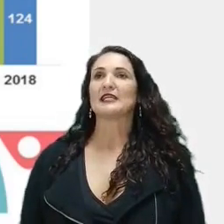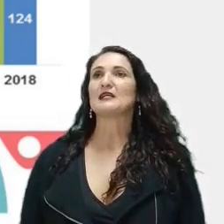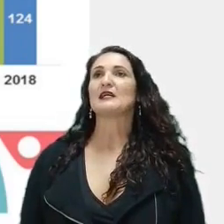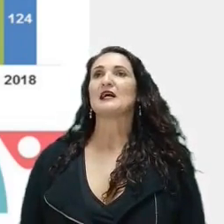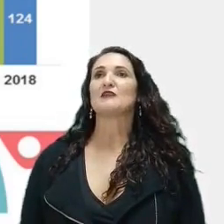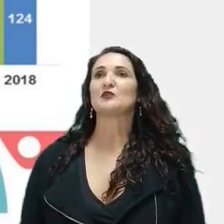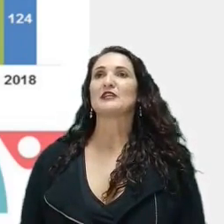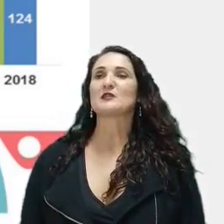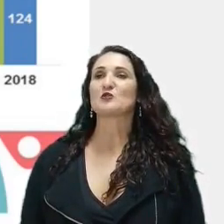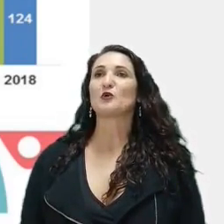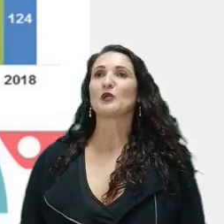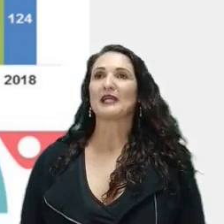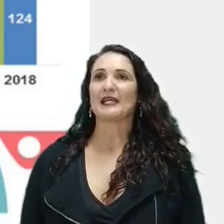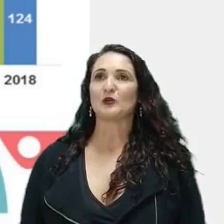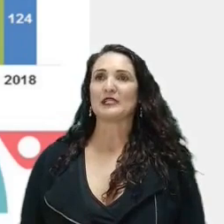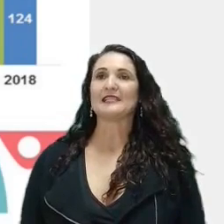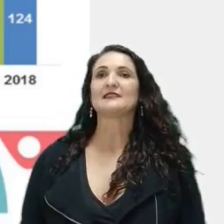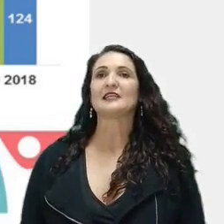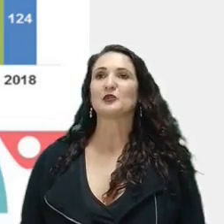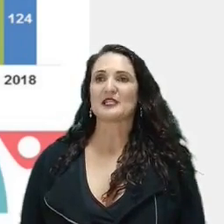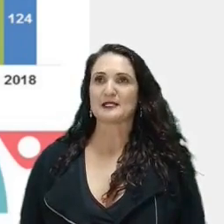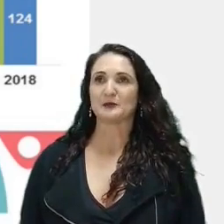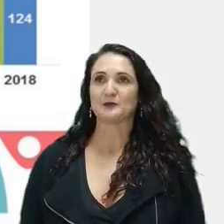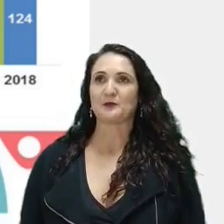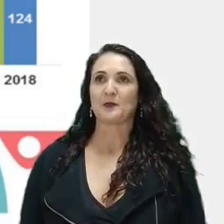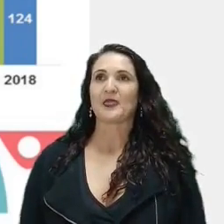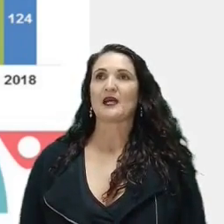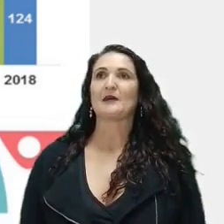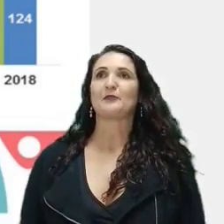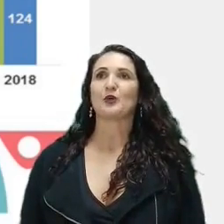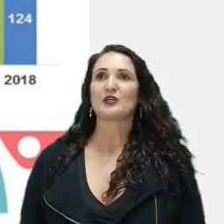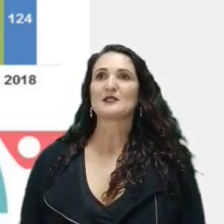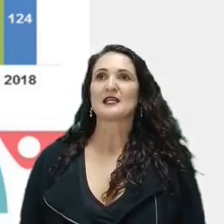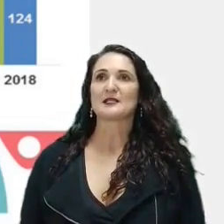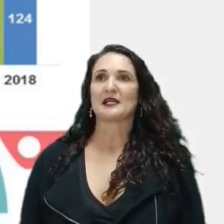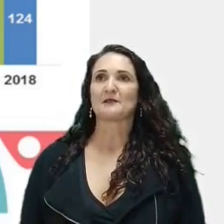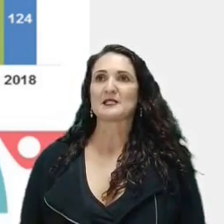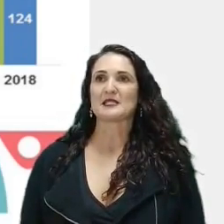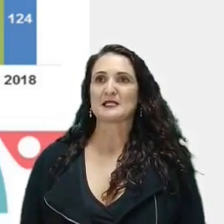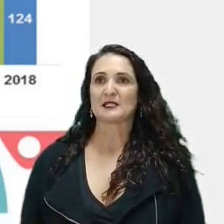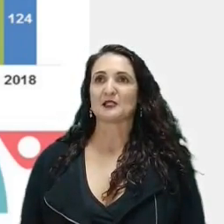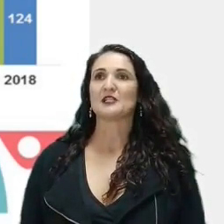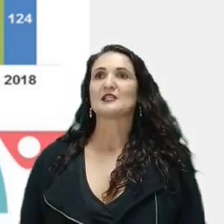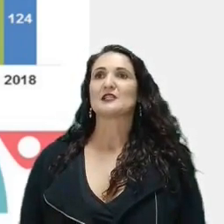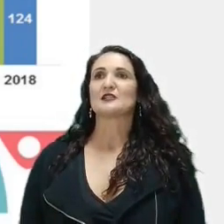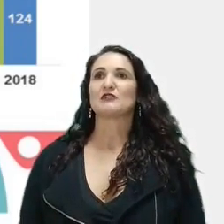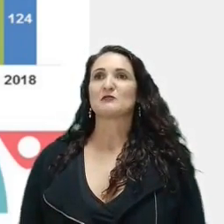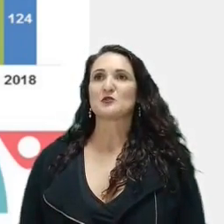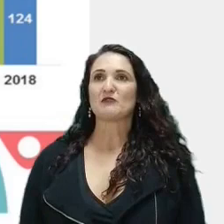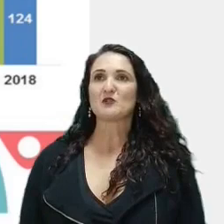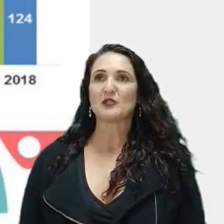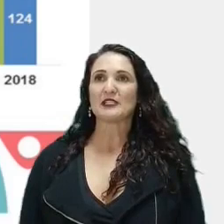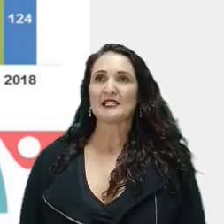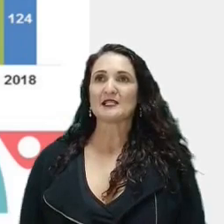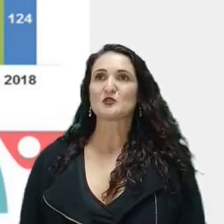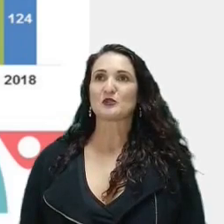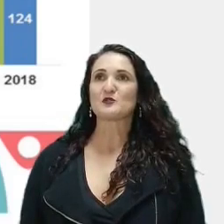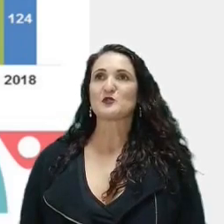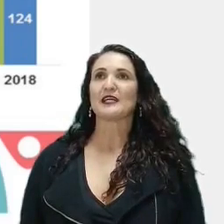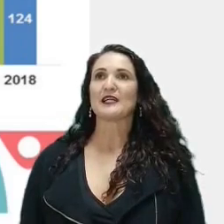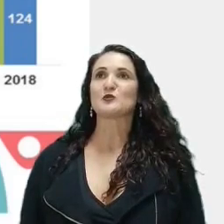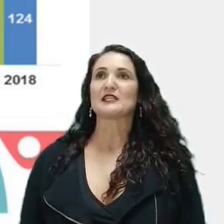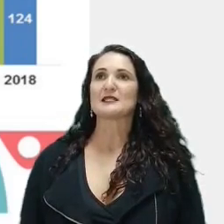o tema A Violência sob o Olhar da Educação. Após essa capacitação, tivemos novos olhares